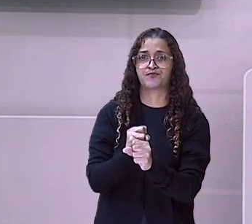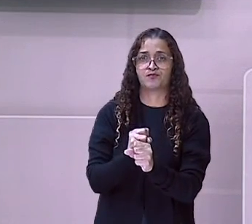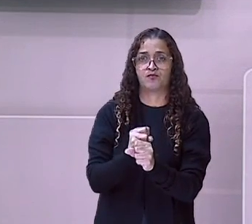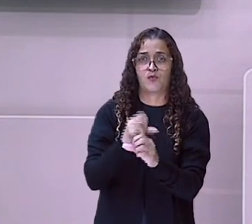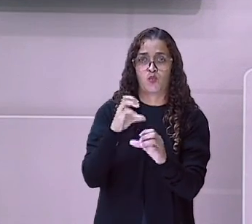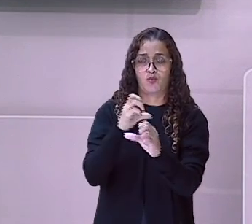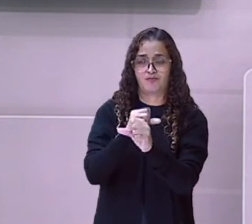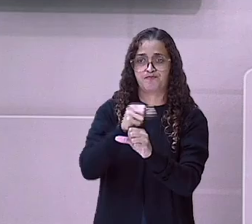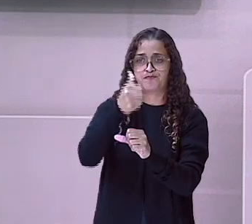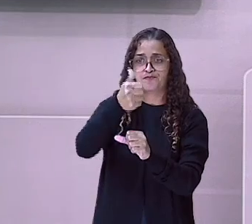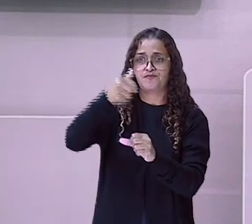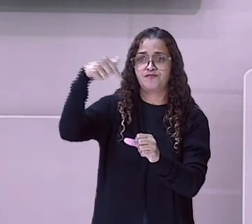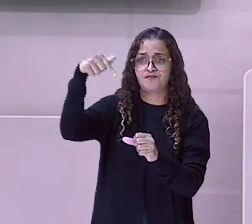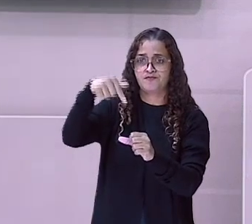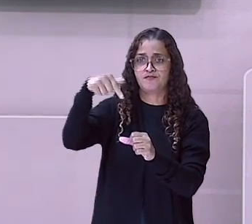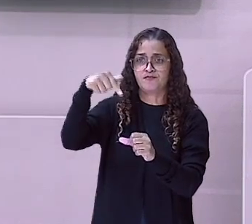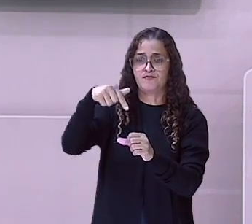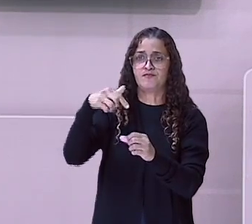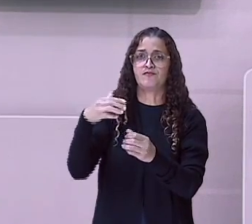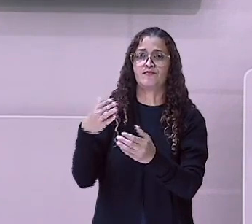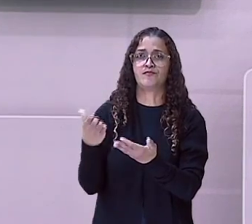alunos.